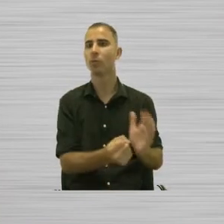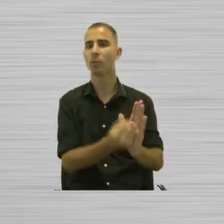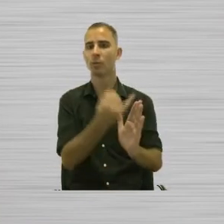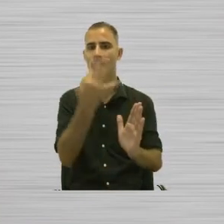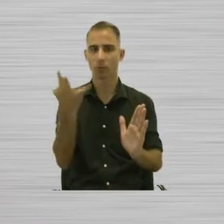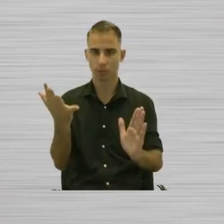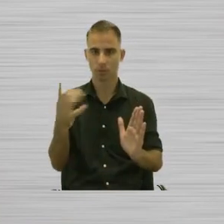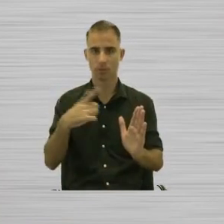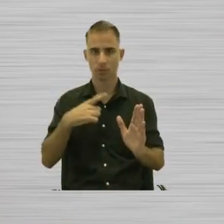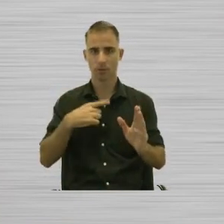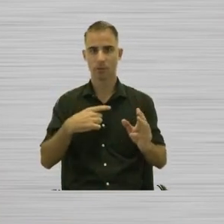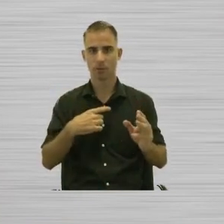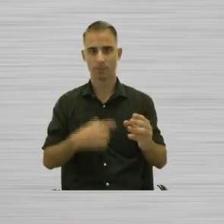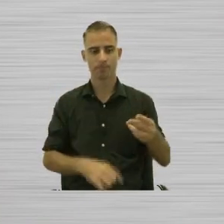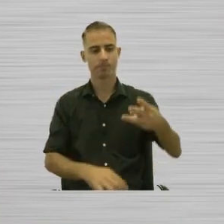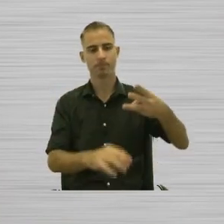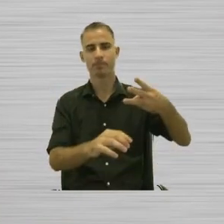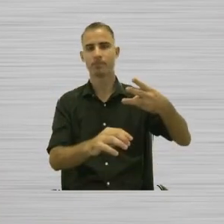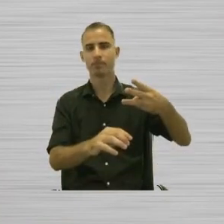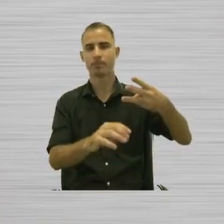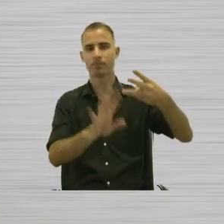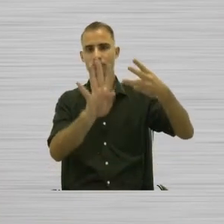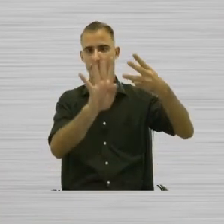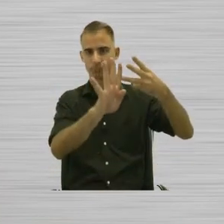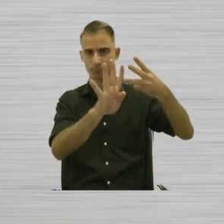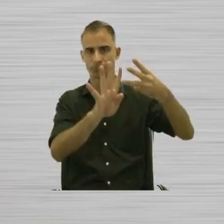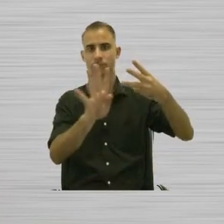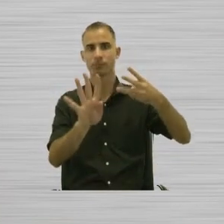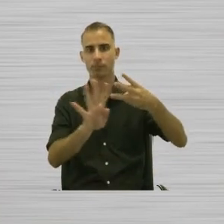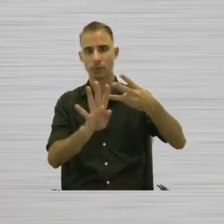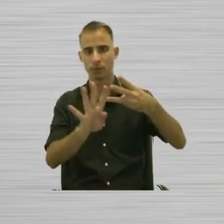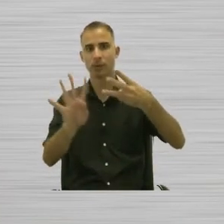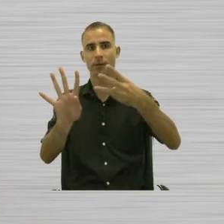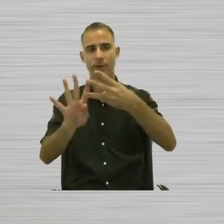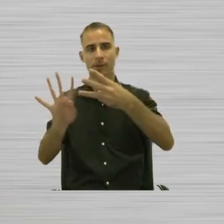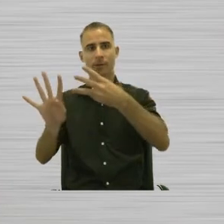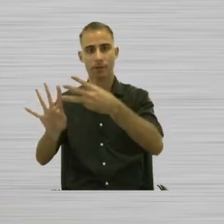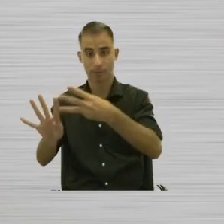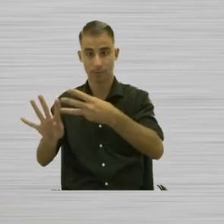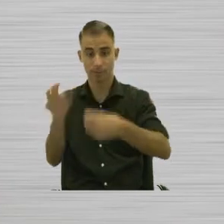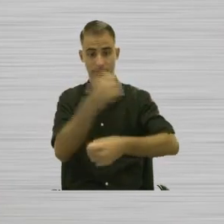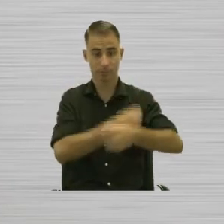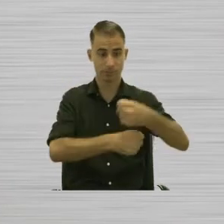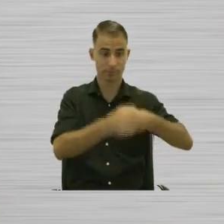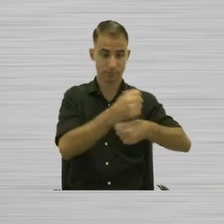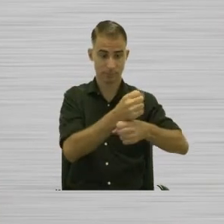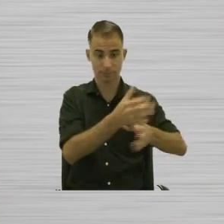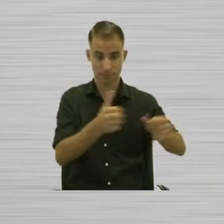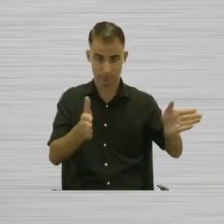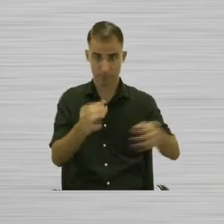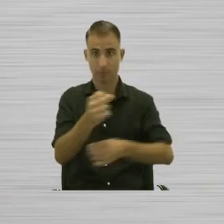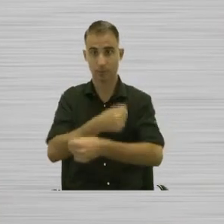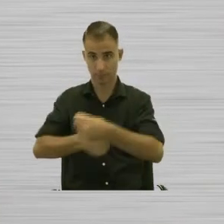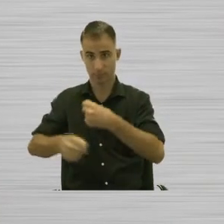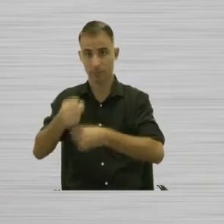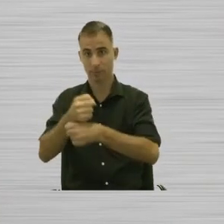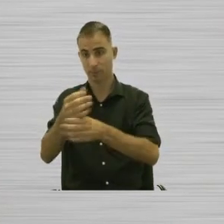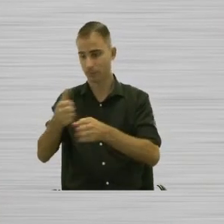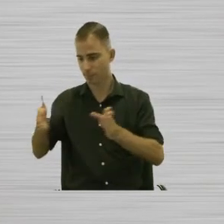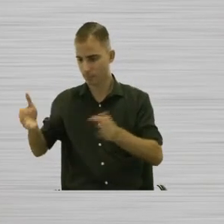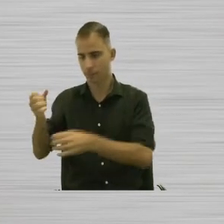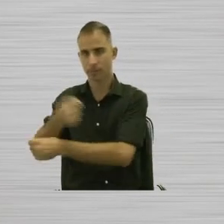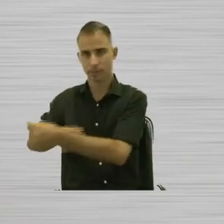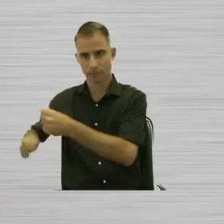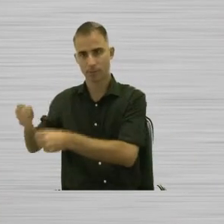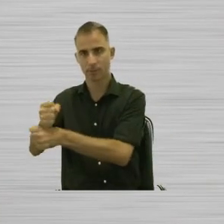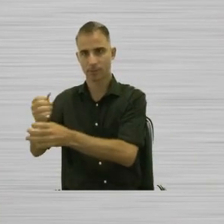quadrimestres. Cada corzinha é um quadrimestre. E a parte cinza é o 3º quadrimestre, que é o qual a gente está apresentando. A gente vê que,